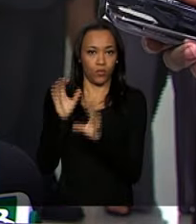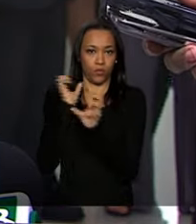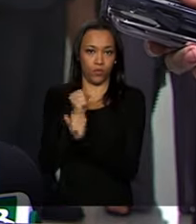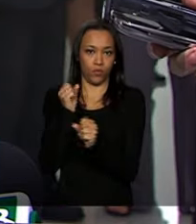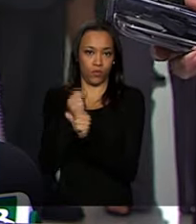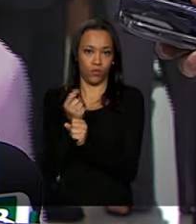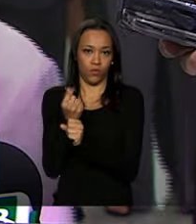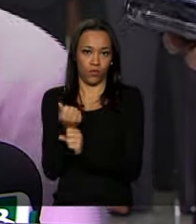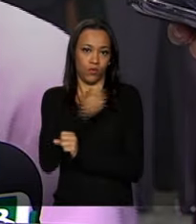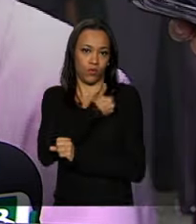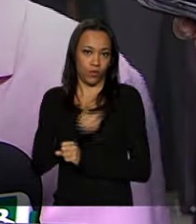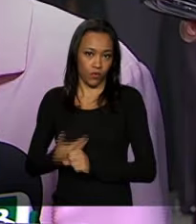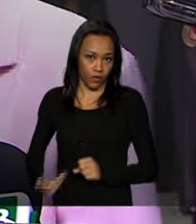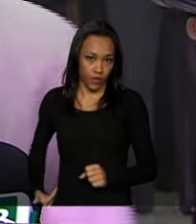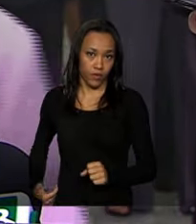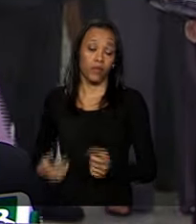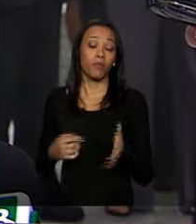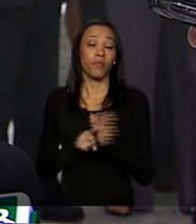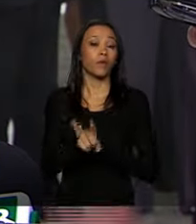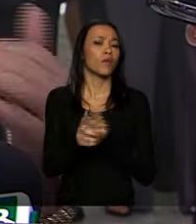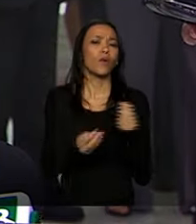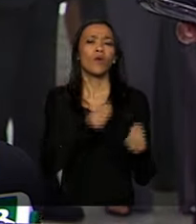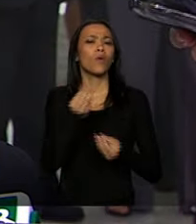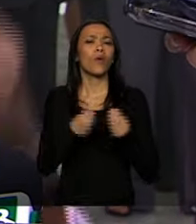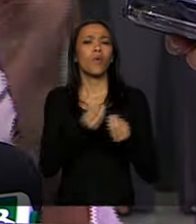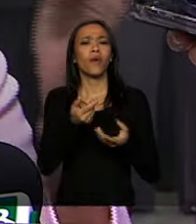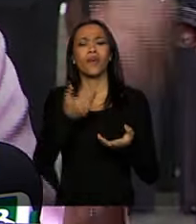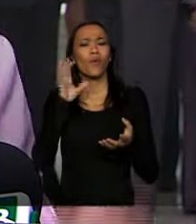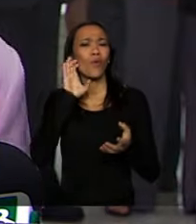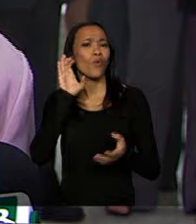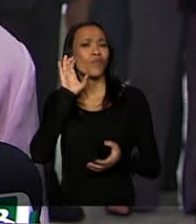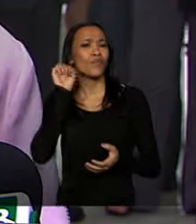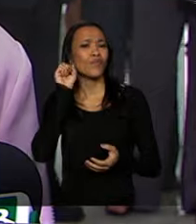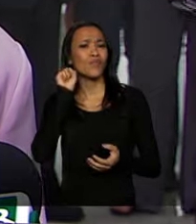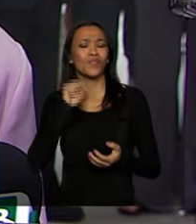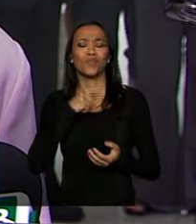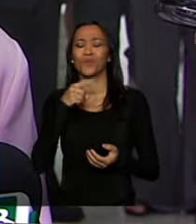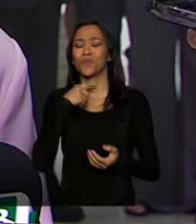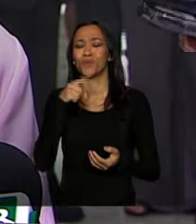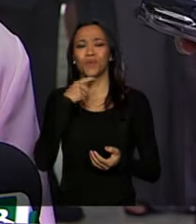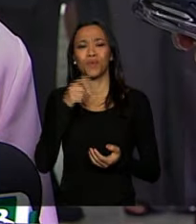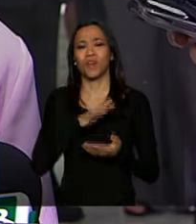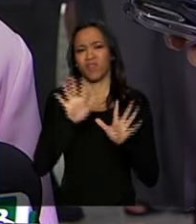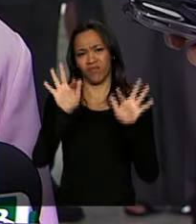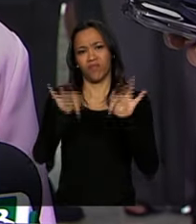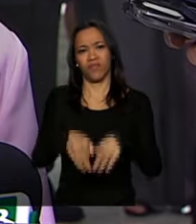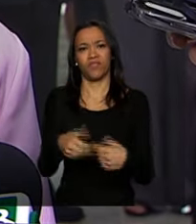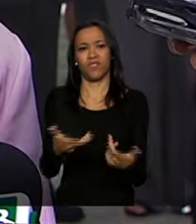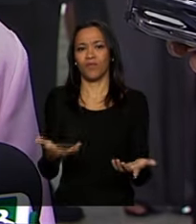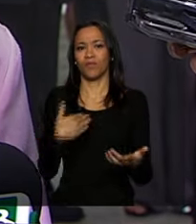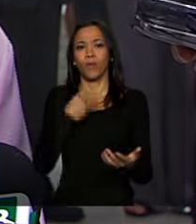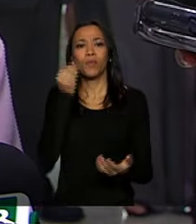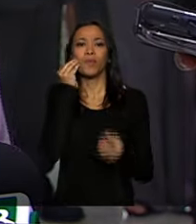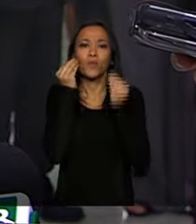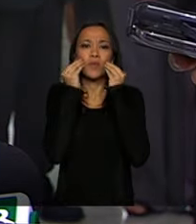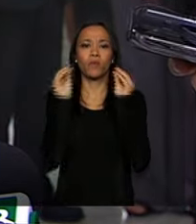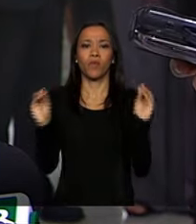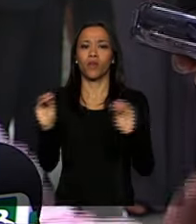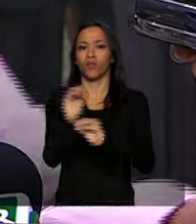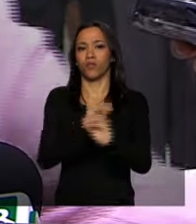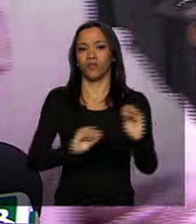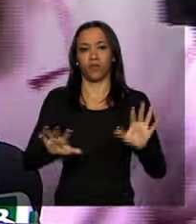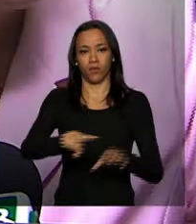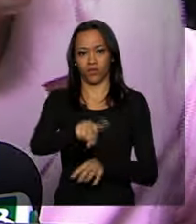preciso te como a senhora vê a aprovação da hoje o ranking escutando eu estou encerrando a aprovação ea gente pra todos